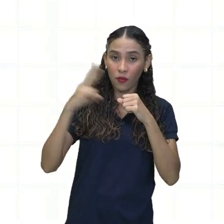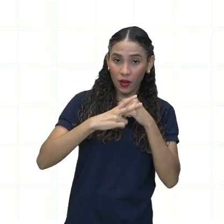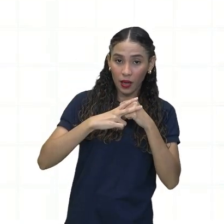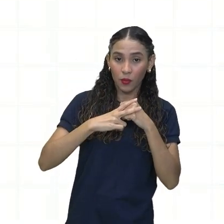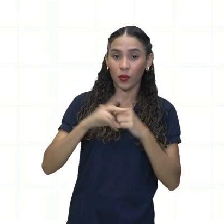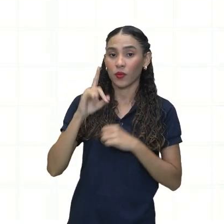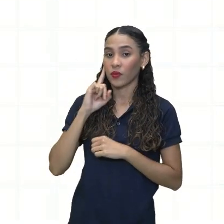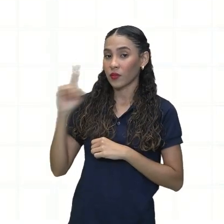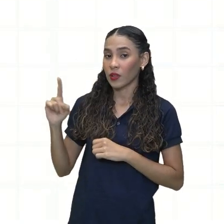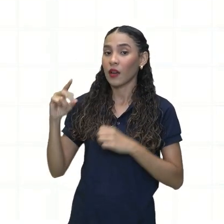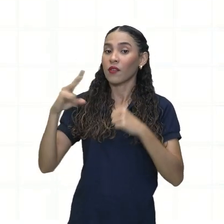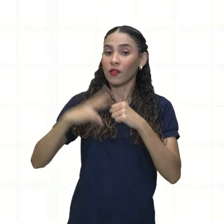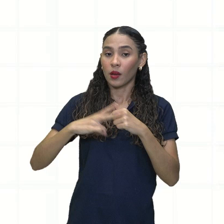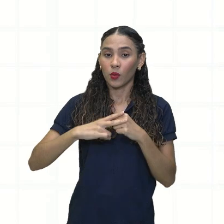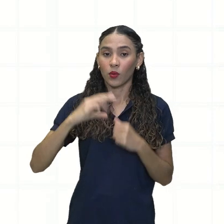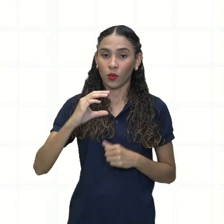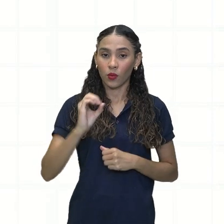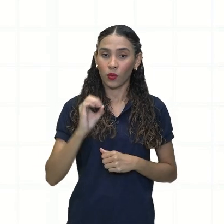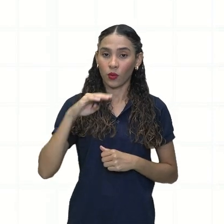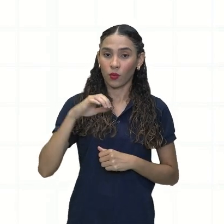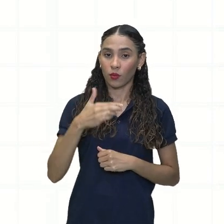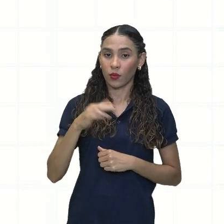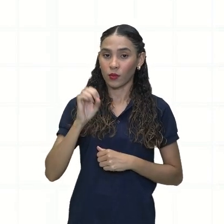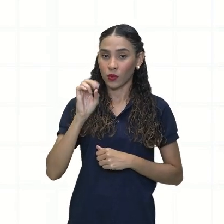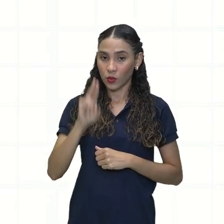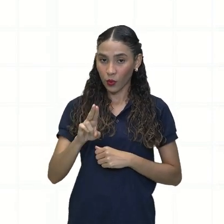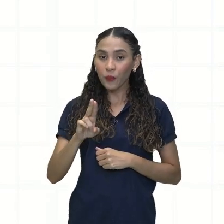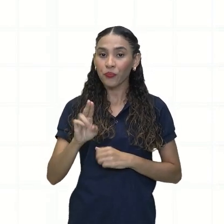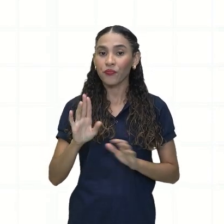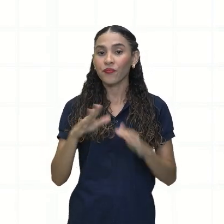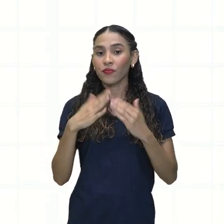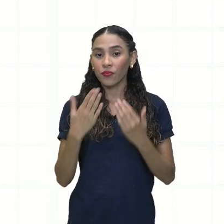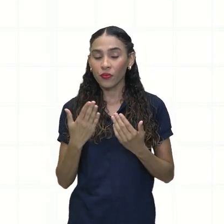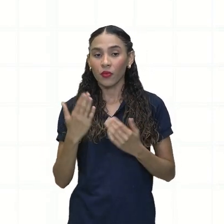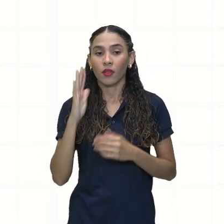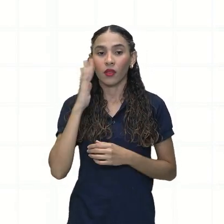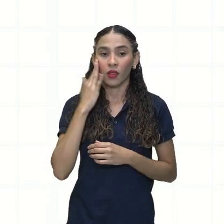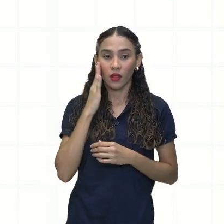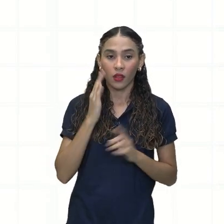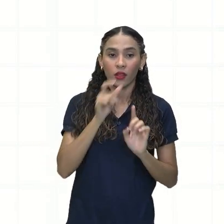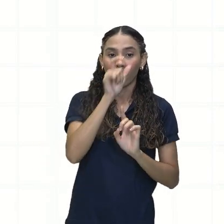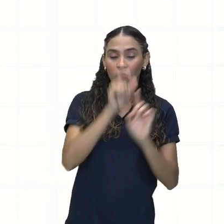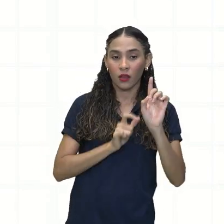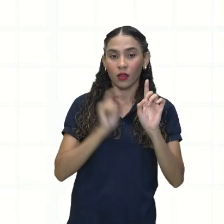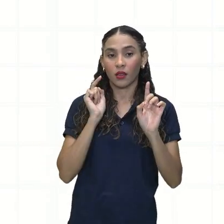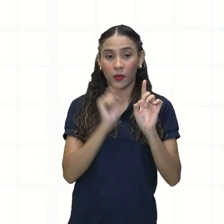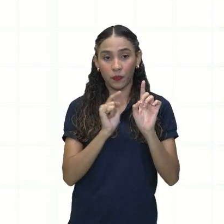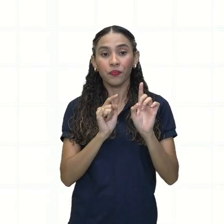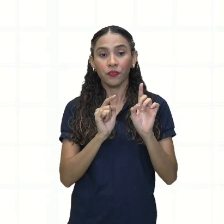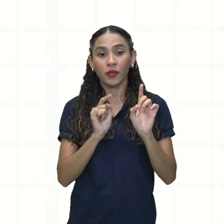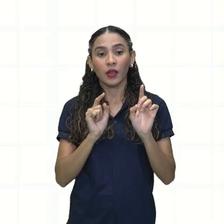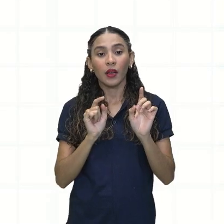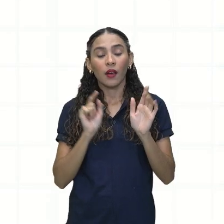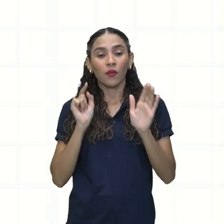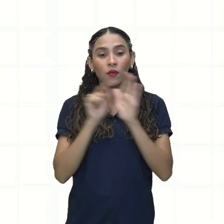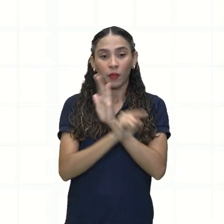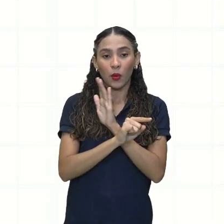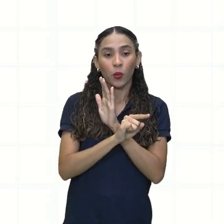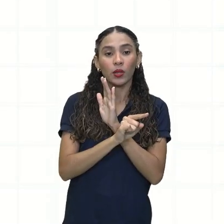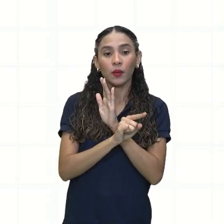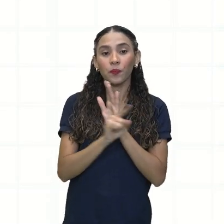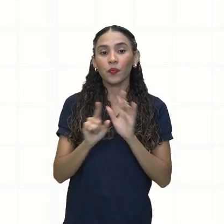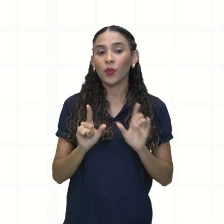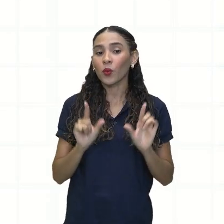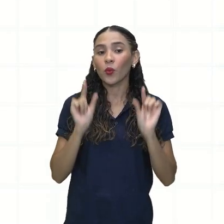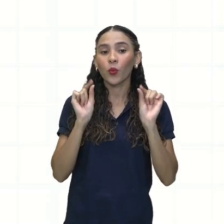é começou, correto? Então, para a identificação do sujeito, eu faço a pergunta